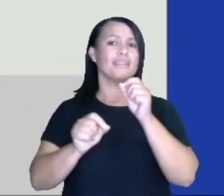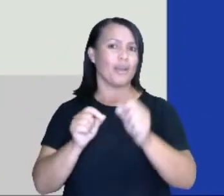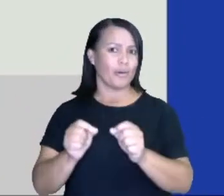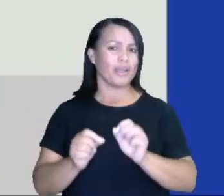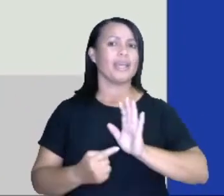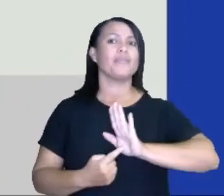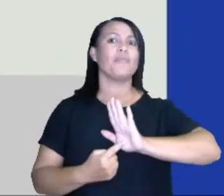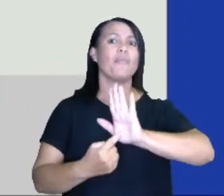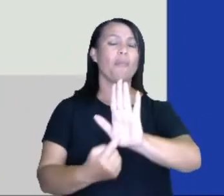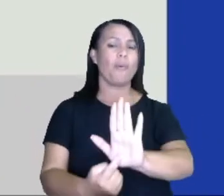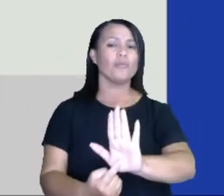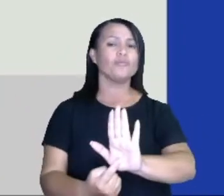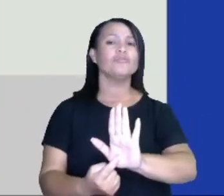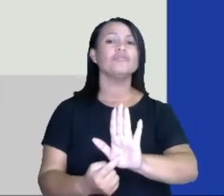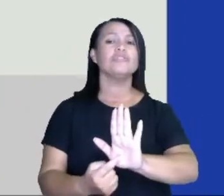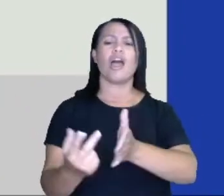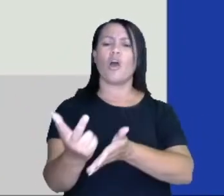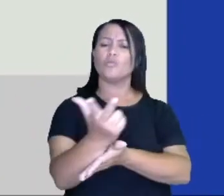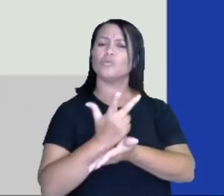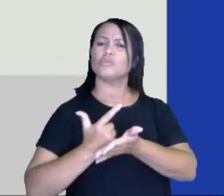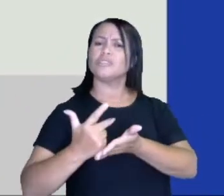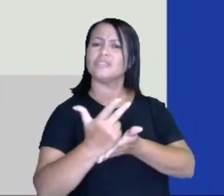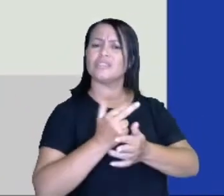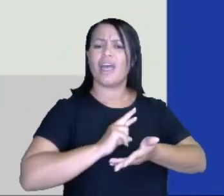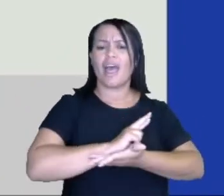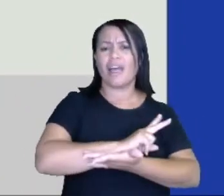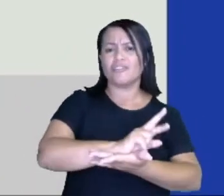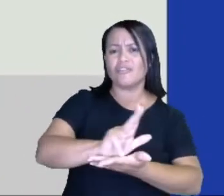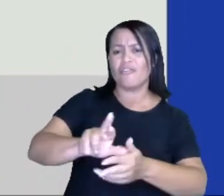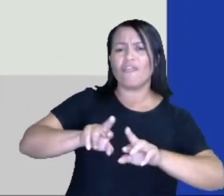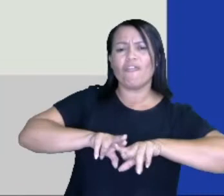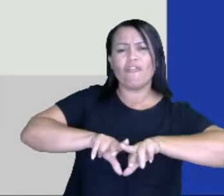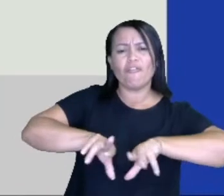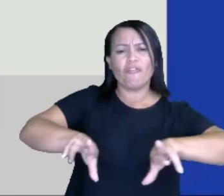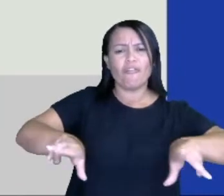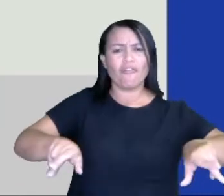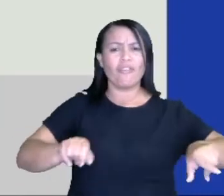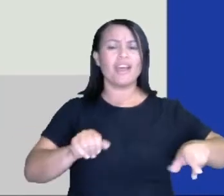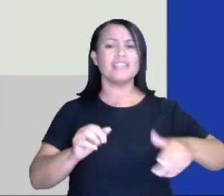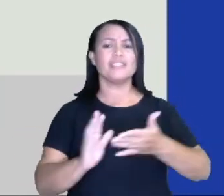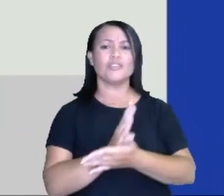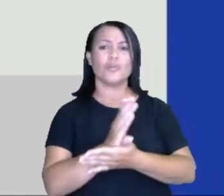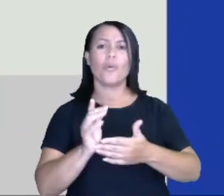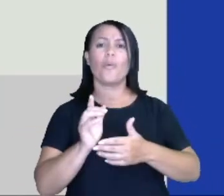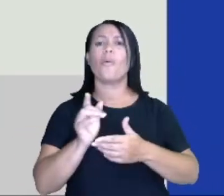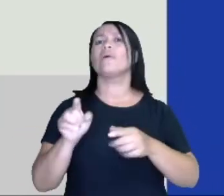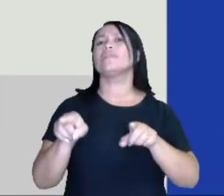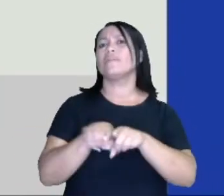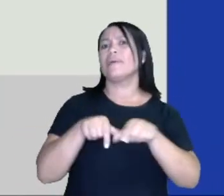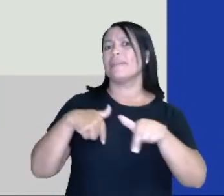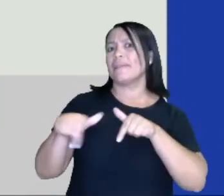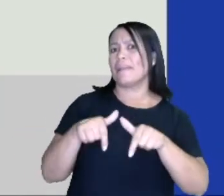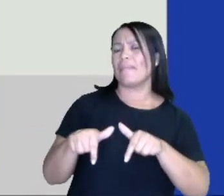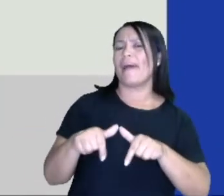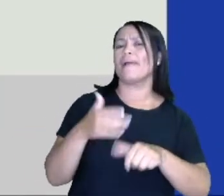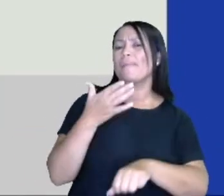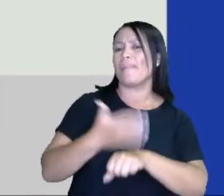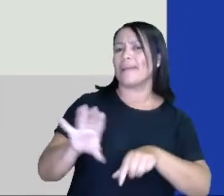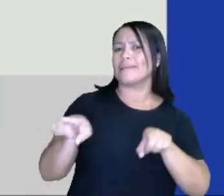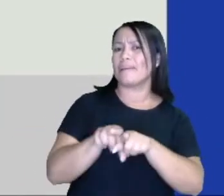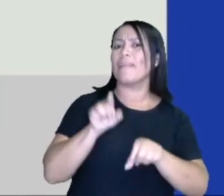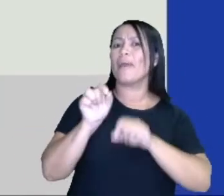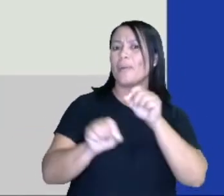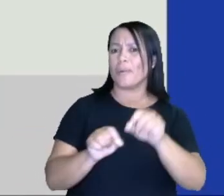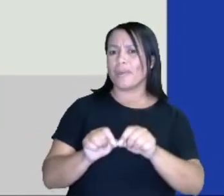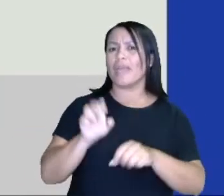representar graficamente as diversas atividades práticas e outras características do espaço geográfico. Ao longo